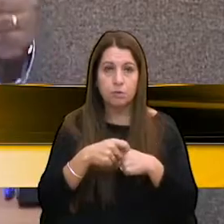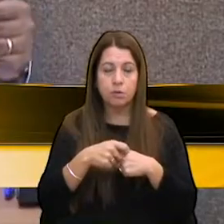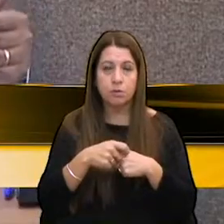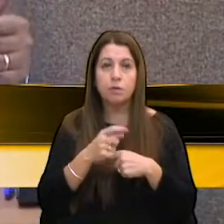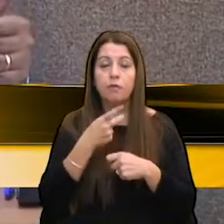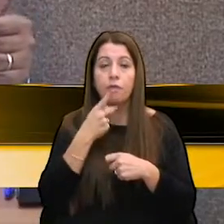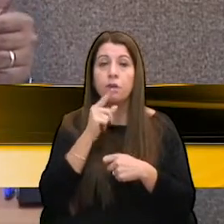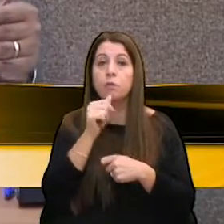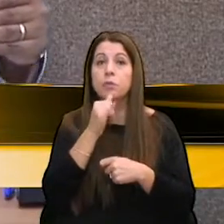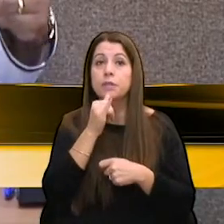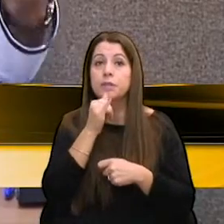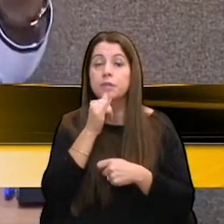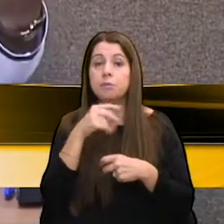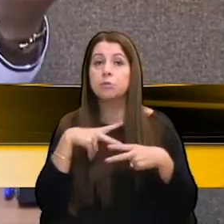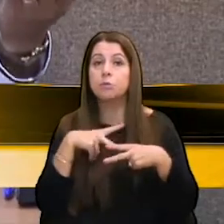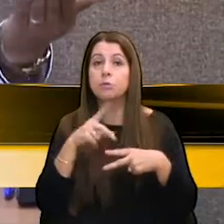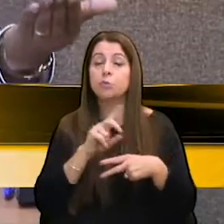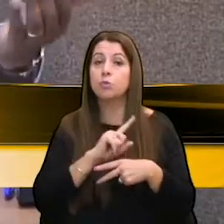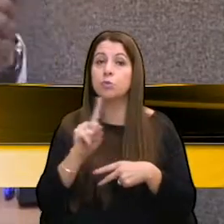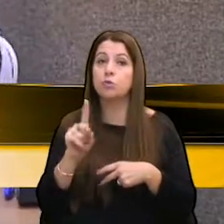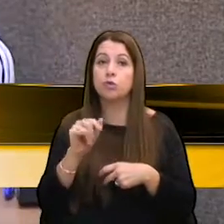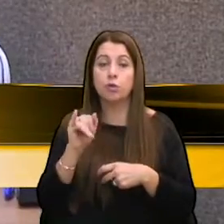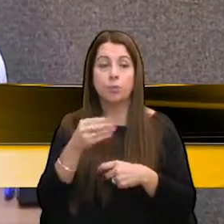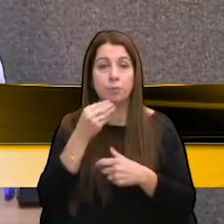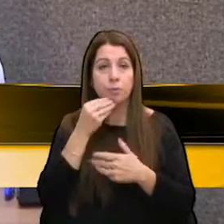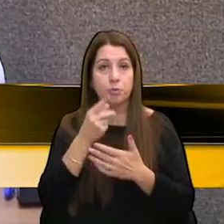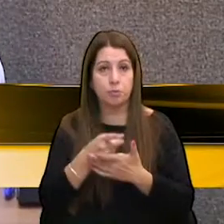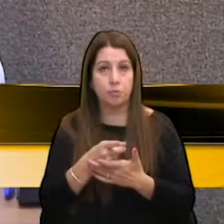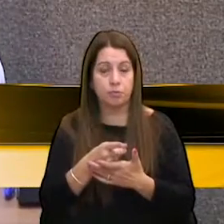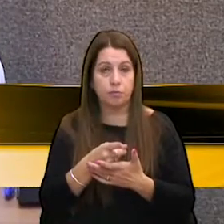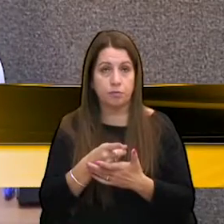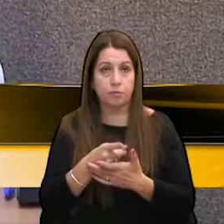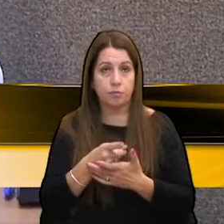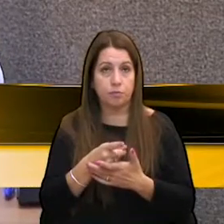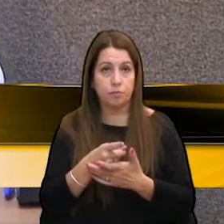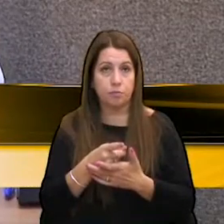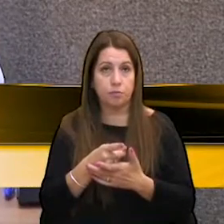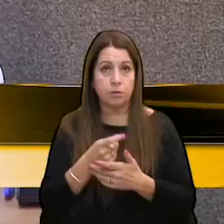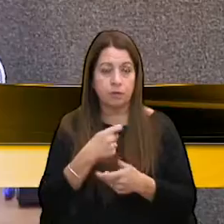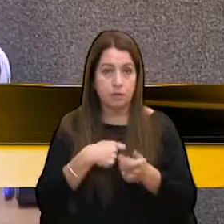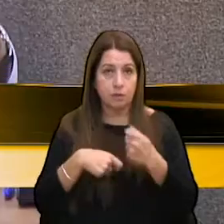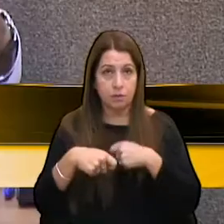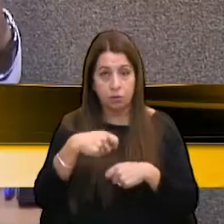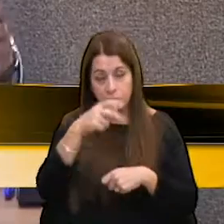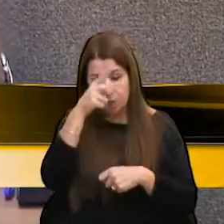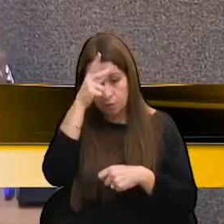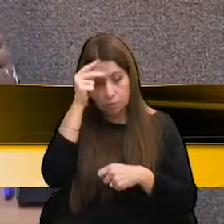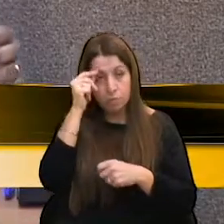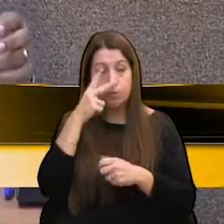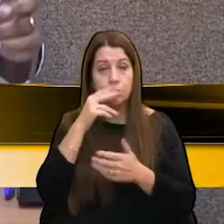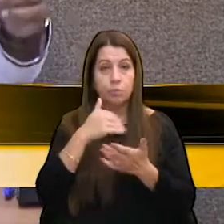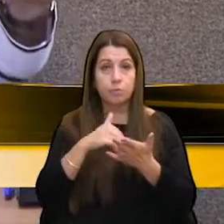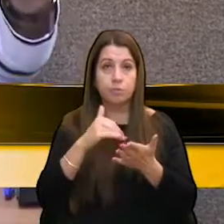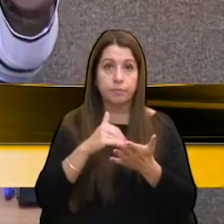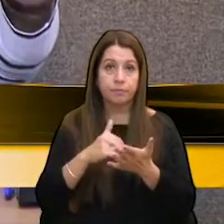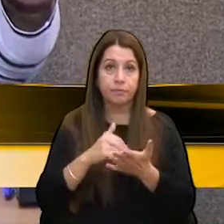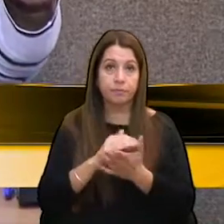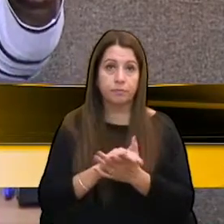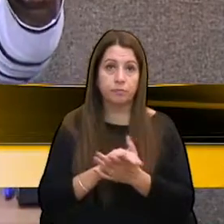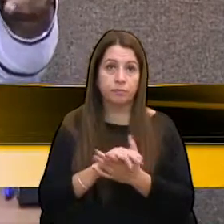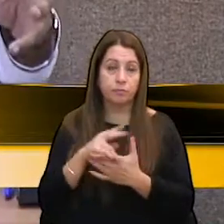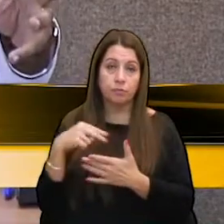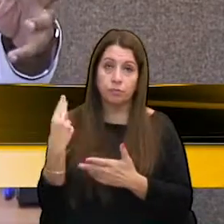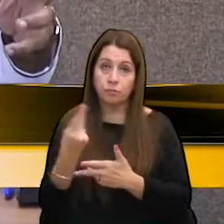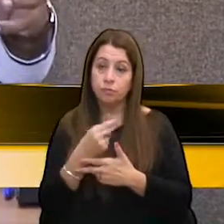eu vou citar um exemplo pessoal. Quando eu tive a oportunidade de estar na gestão pública como secretário,